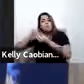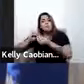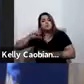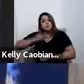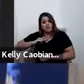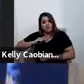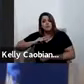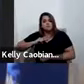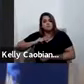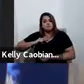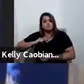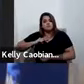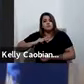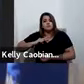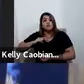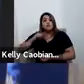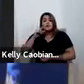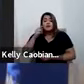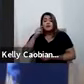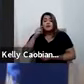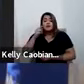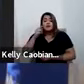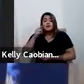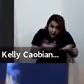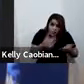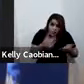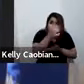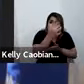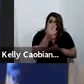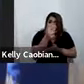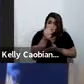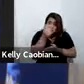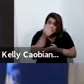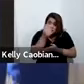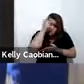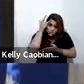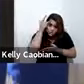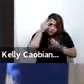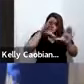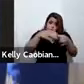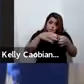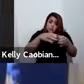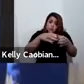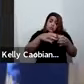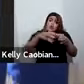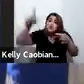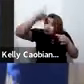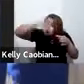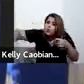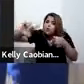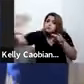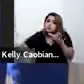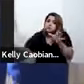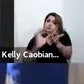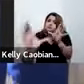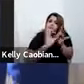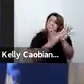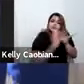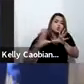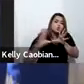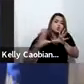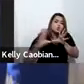dos 747 se uniram todos os trabalhadores da Renault, todos, porque não